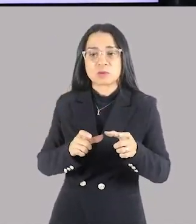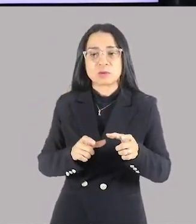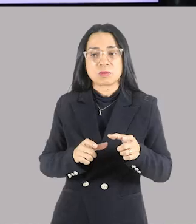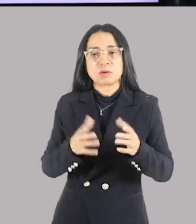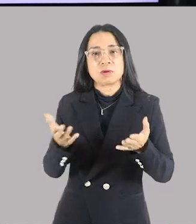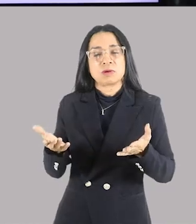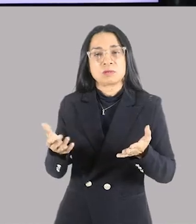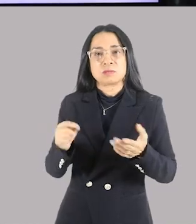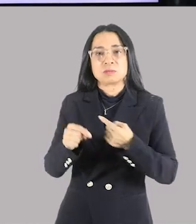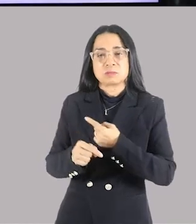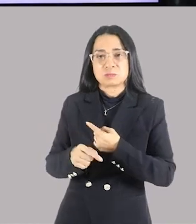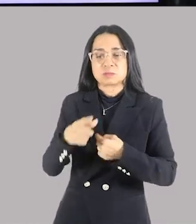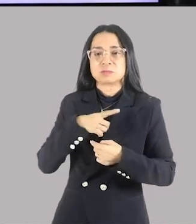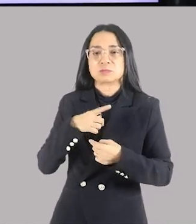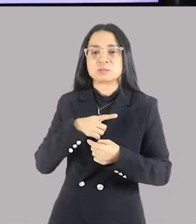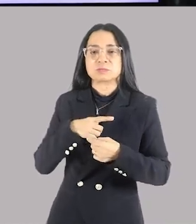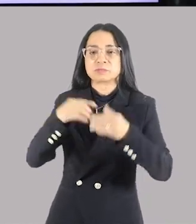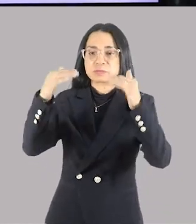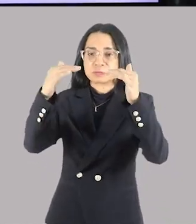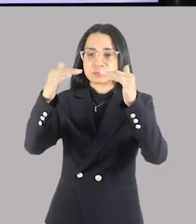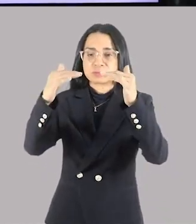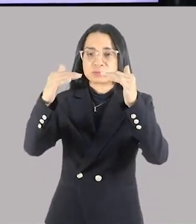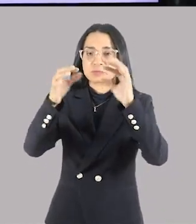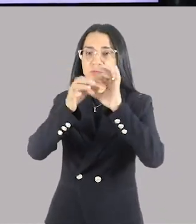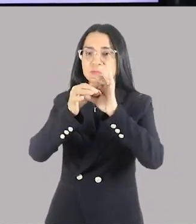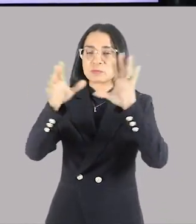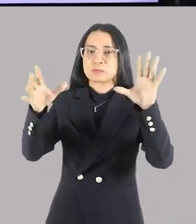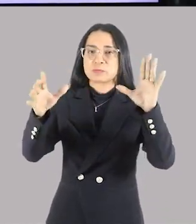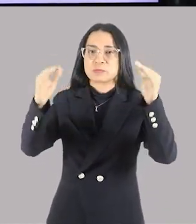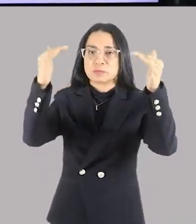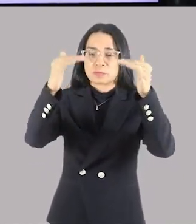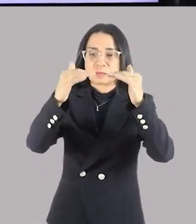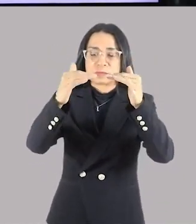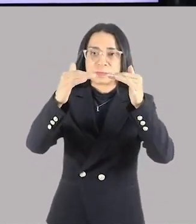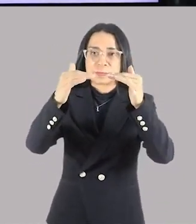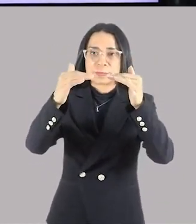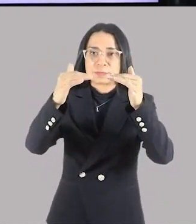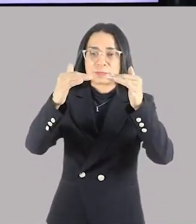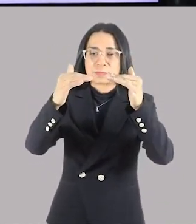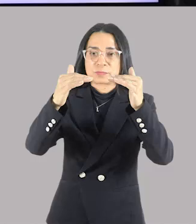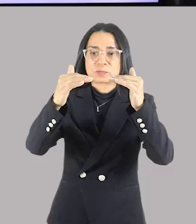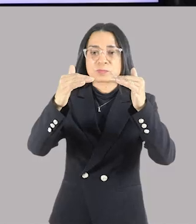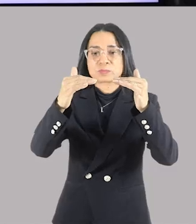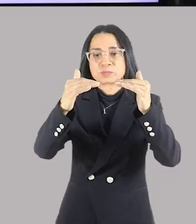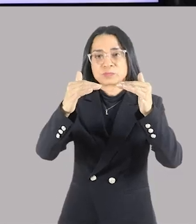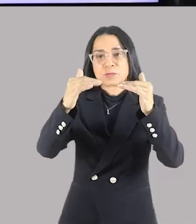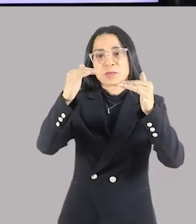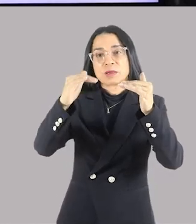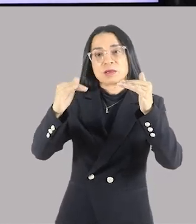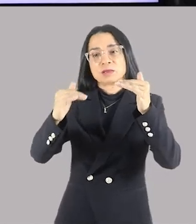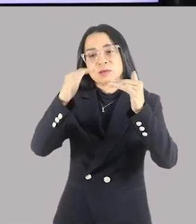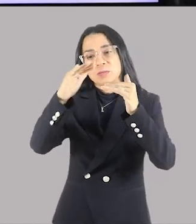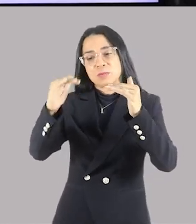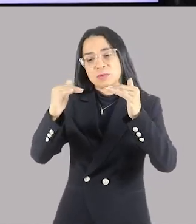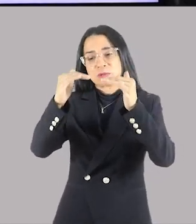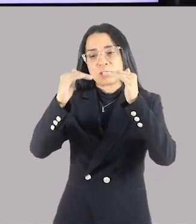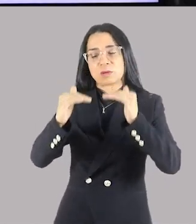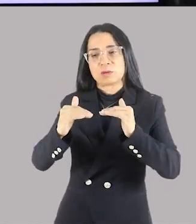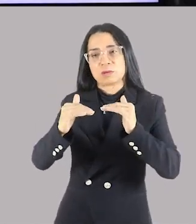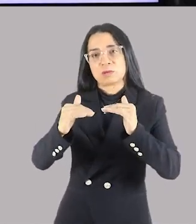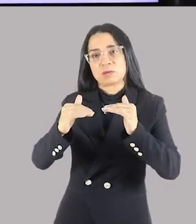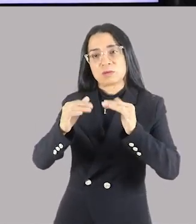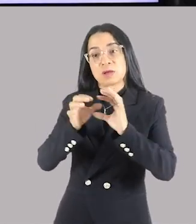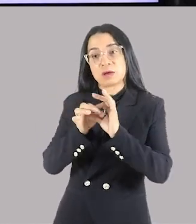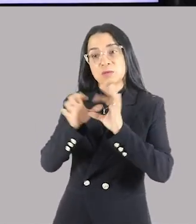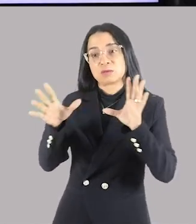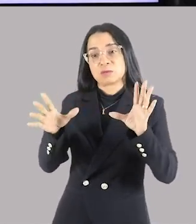Portanto, aqui nós temos órgãos independentes na posição hierárquica mais alta, quanto à posição estatal. Logo abaixo, os órgãos